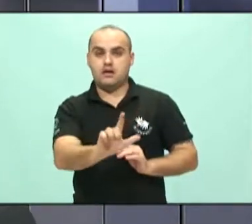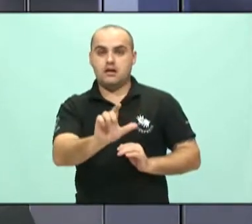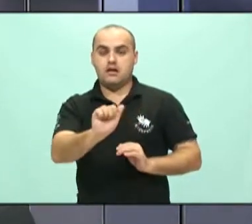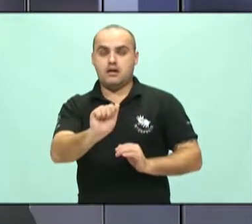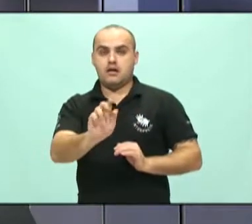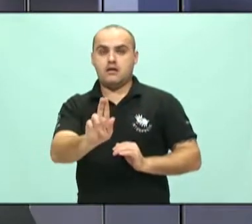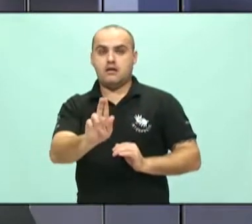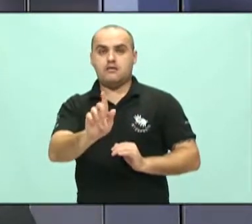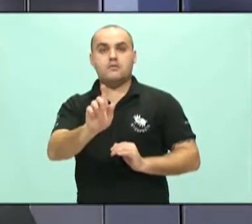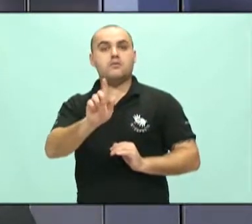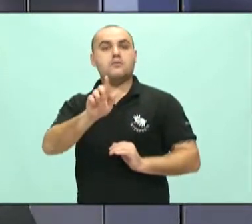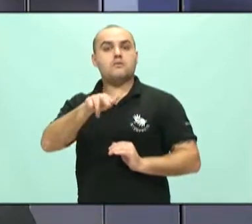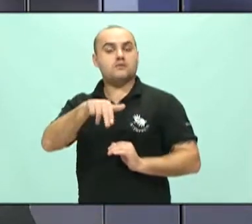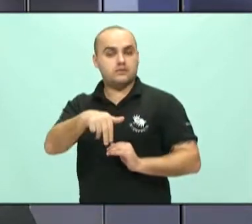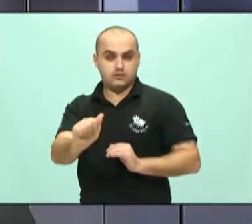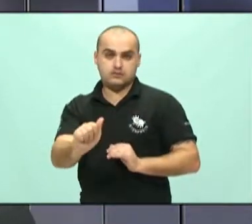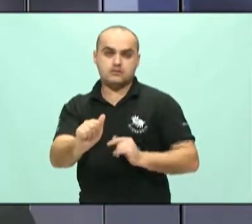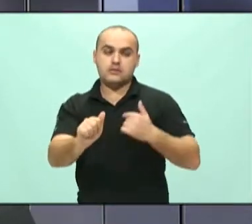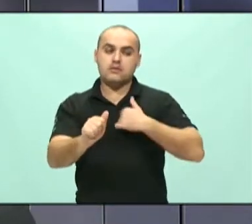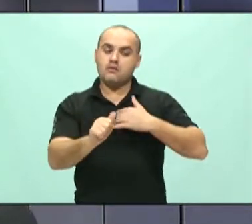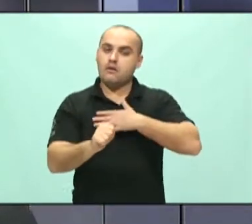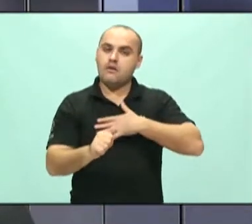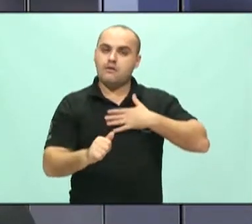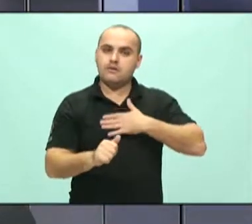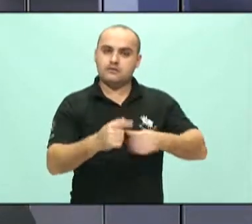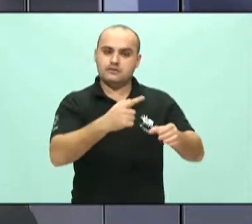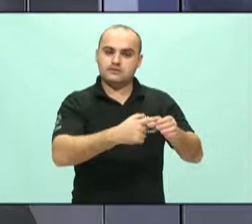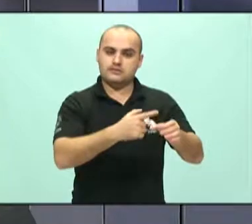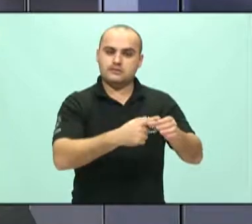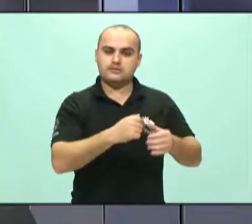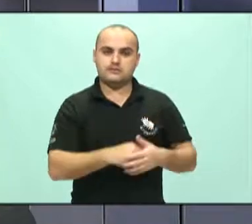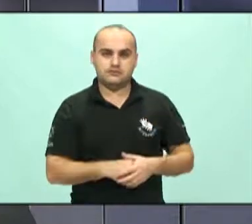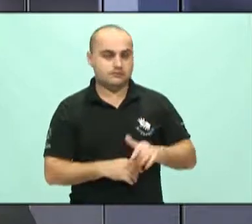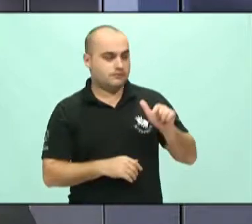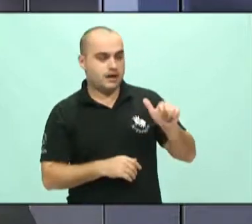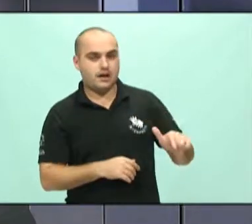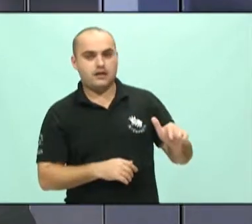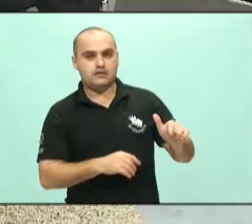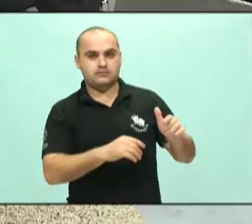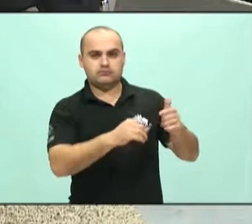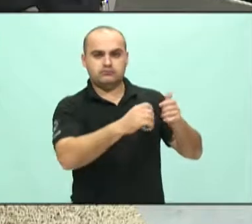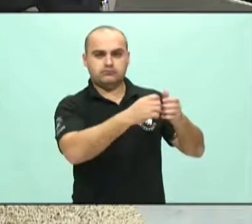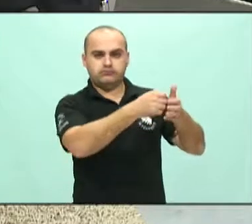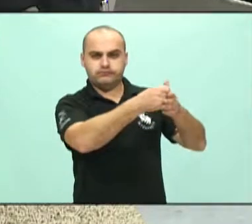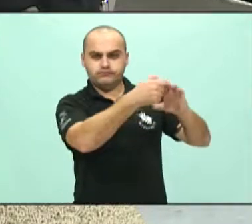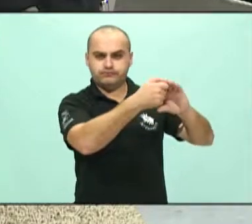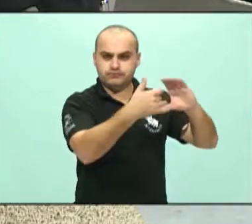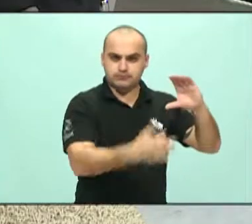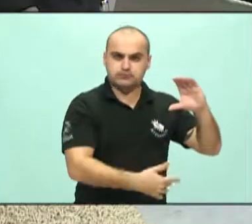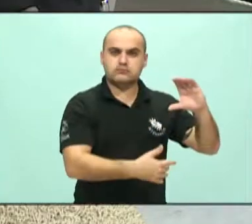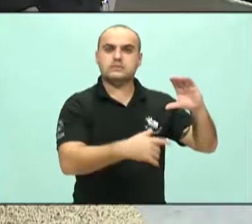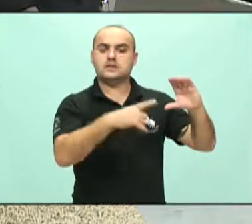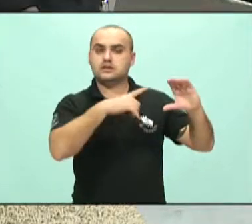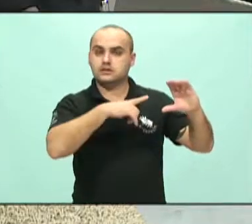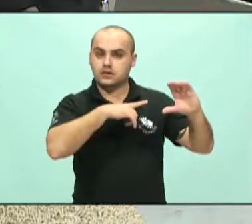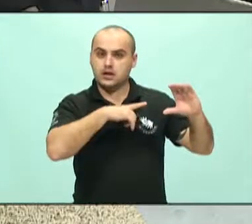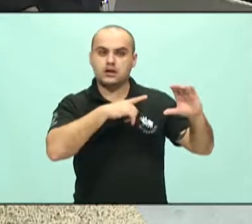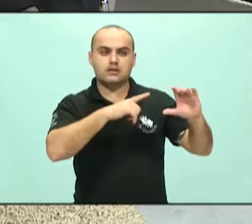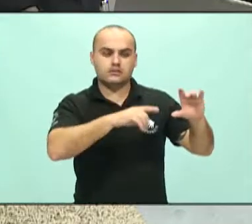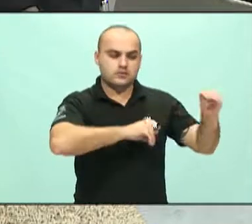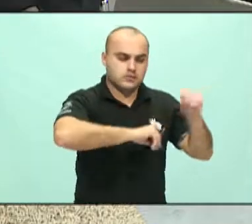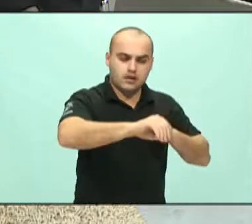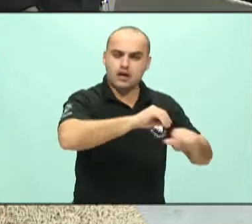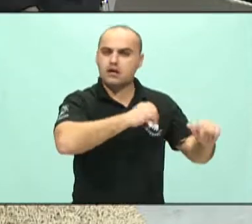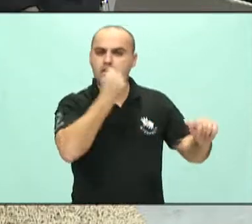uma cidade extremamente subdesenvolvida para o seu potencial. Uma terra linda. Terra linda, terra de Anitta. Povo